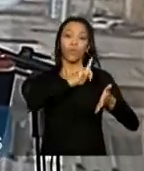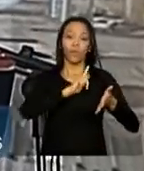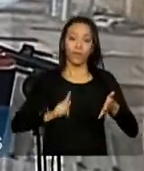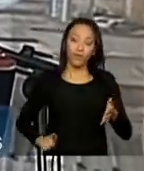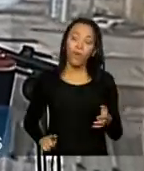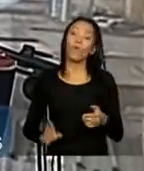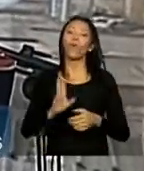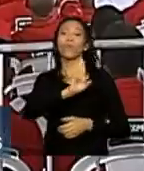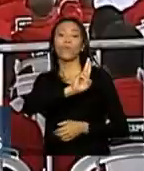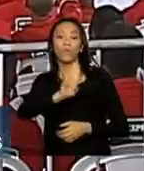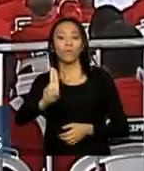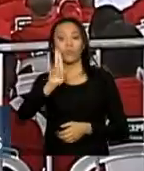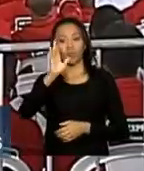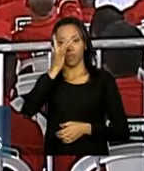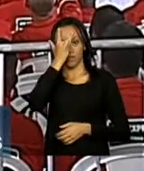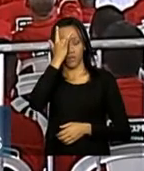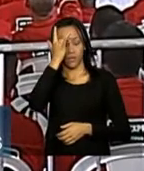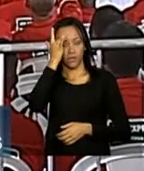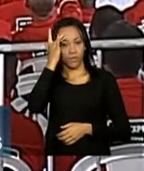do nome